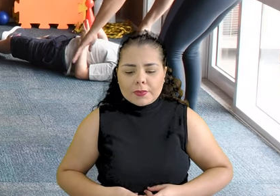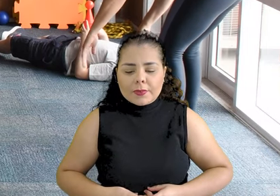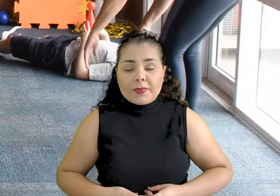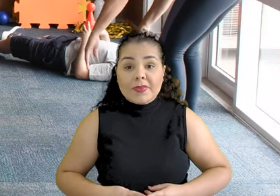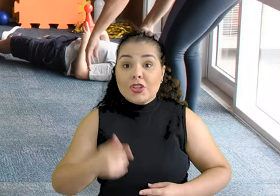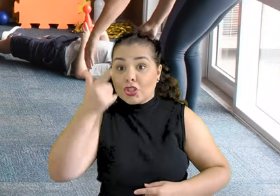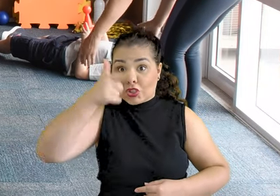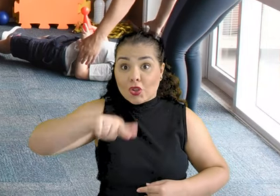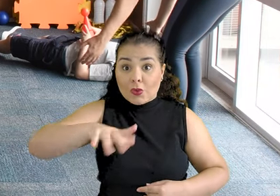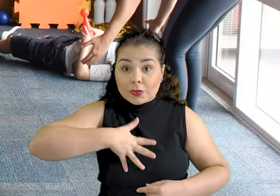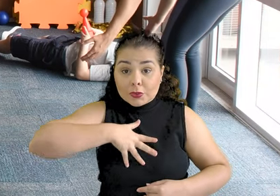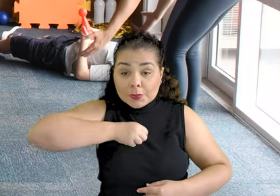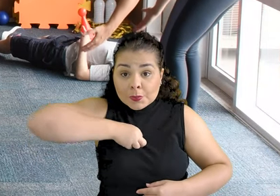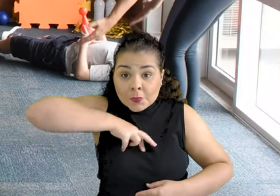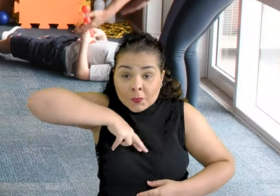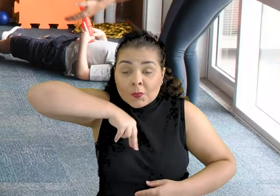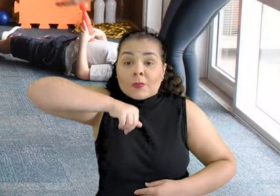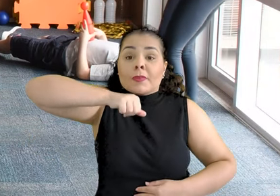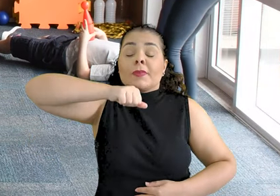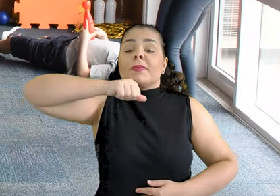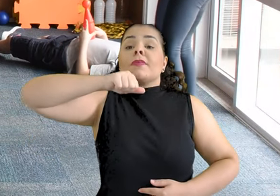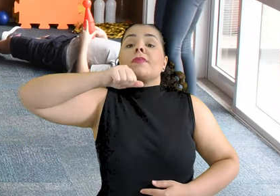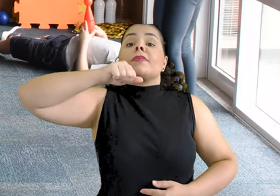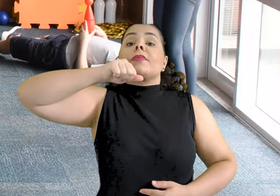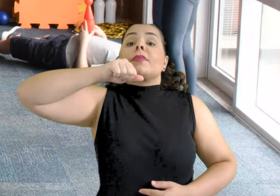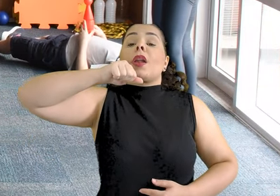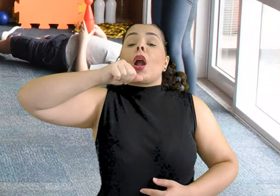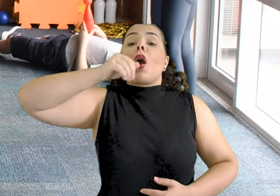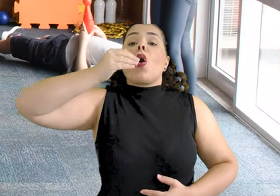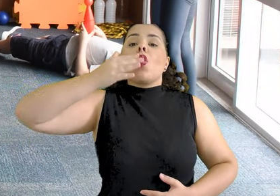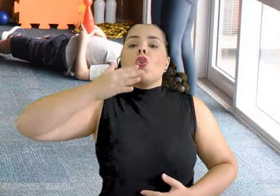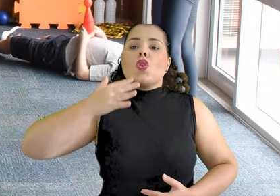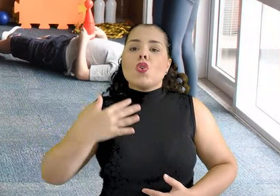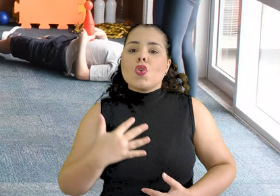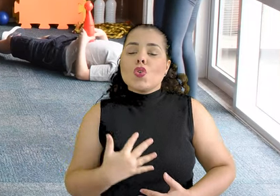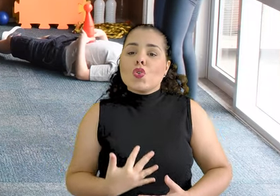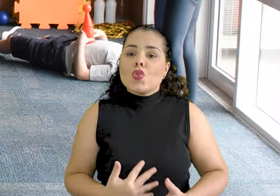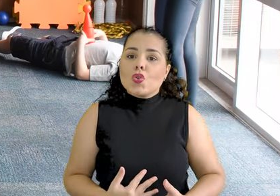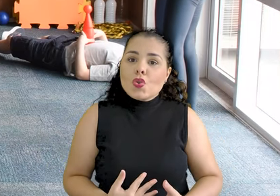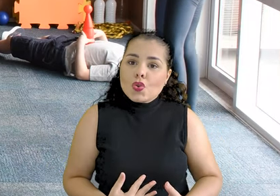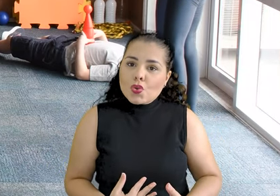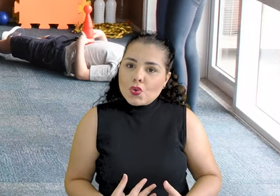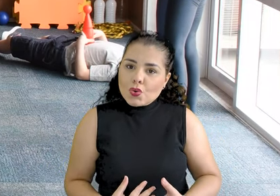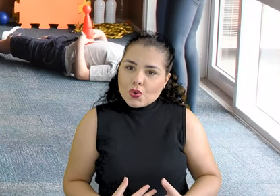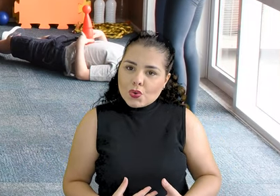pra baixo. Enche a barriga de ar. E